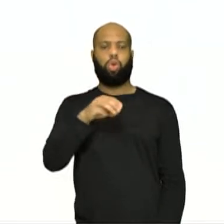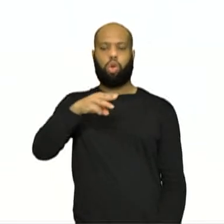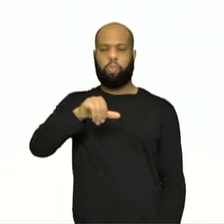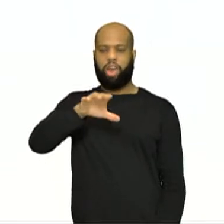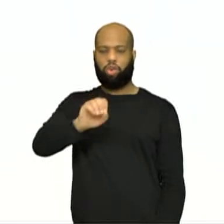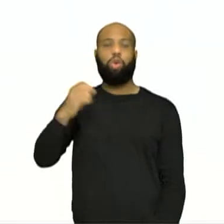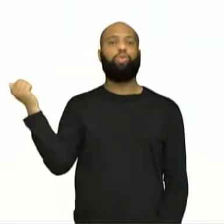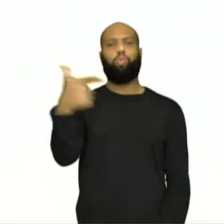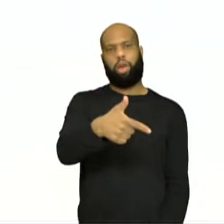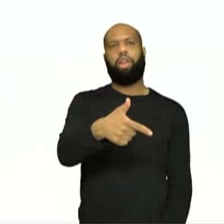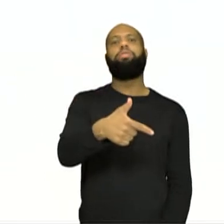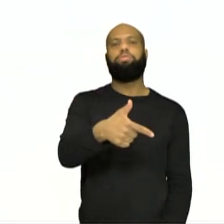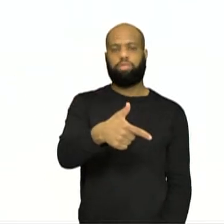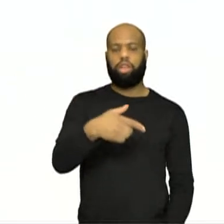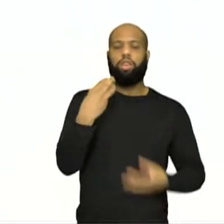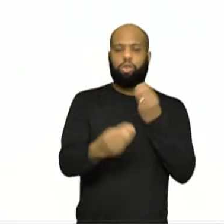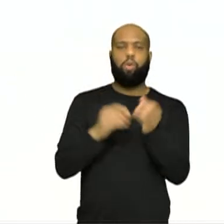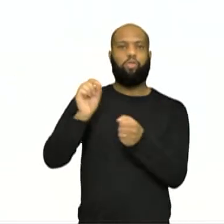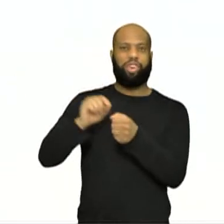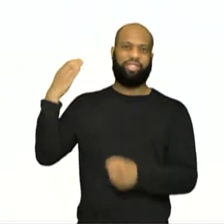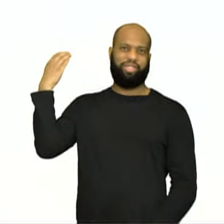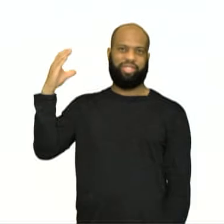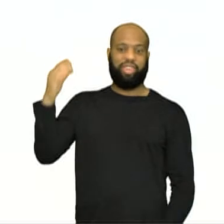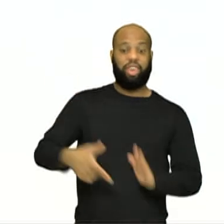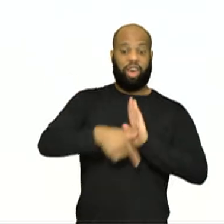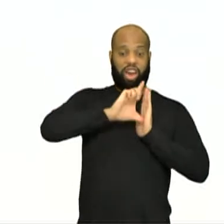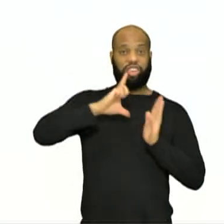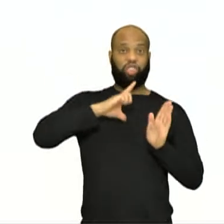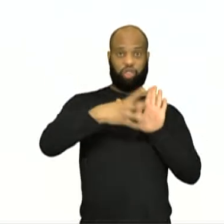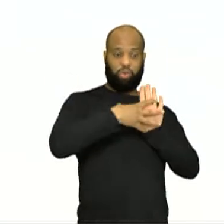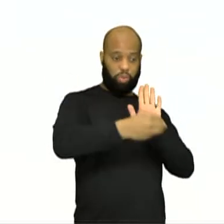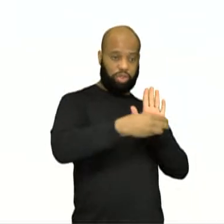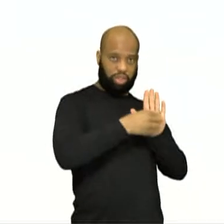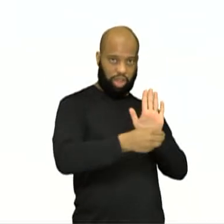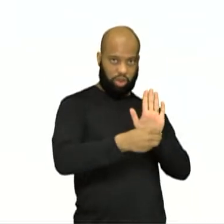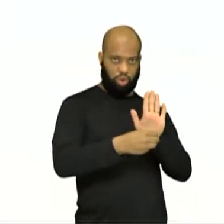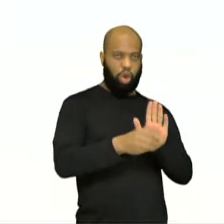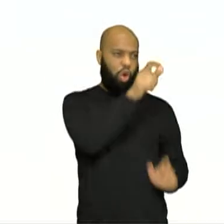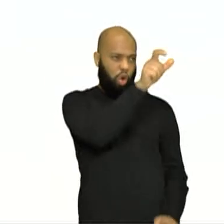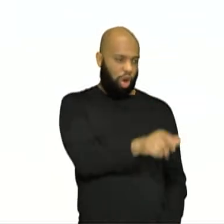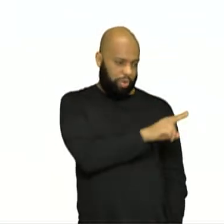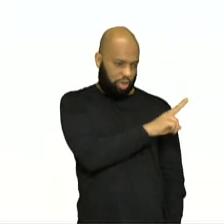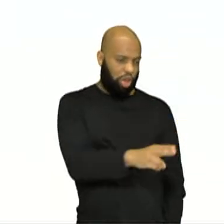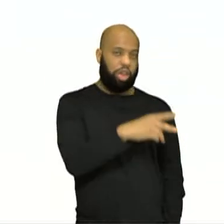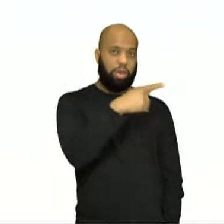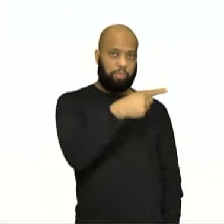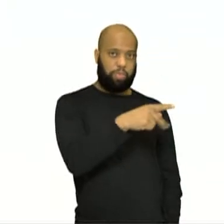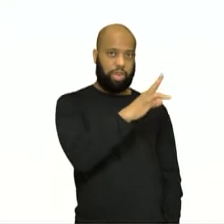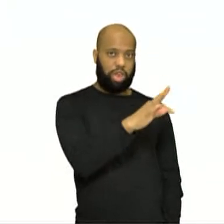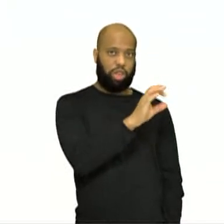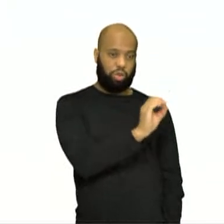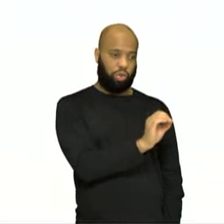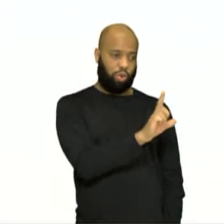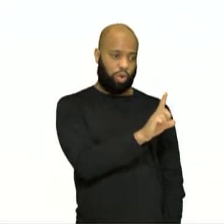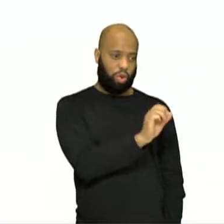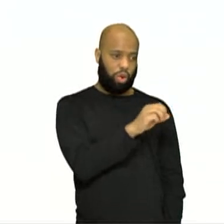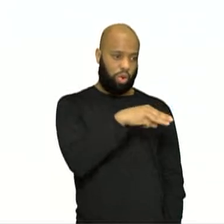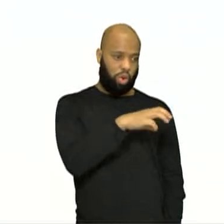fazer ciência. Então, nós tínhamos um modelo anterior lá com Ptolomeu e aquela visão, por exemplo,